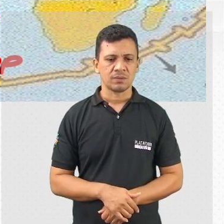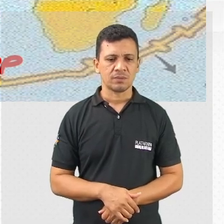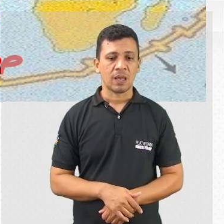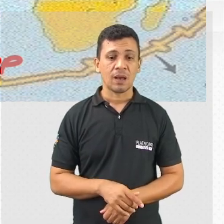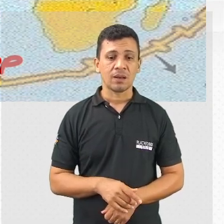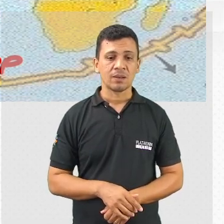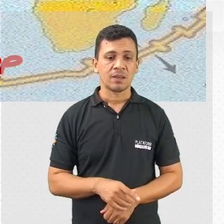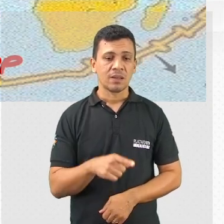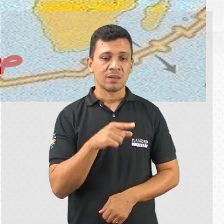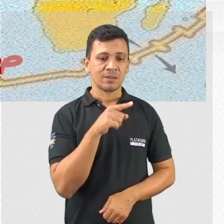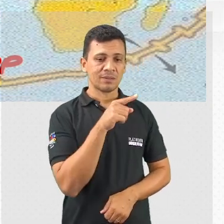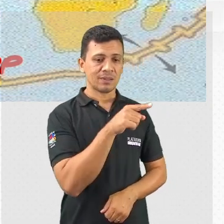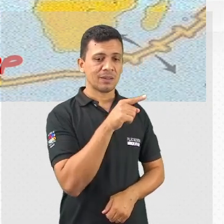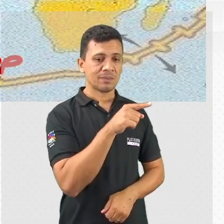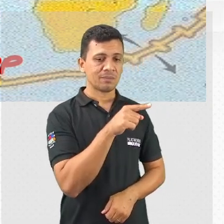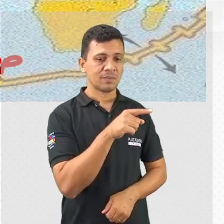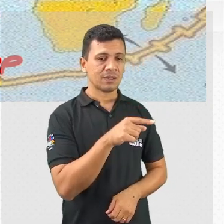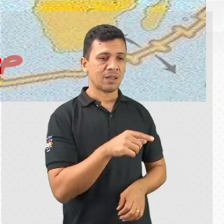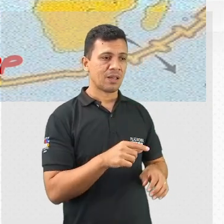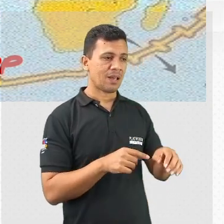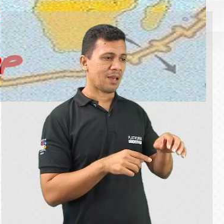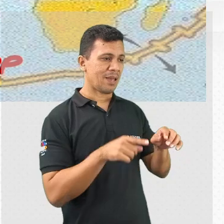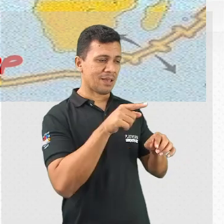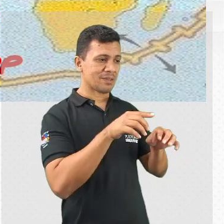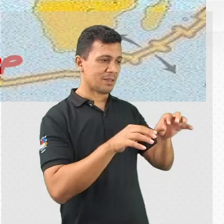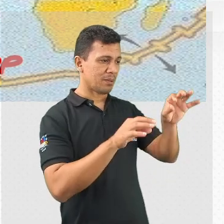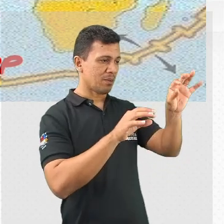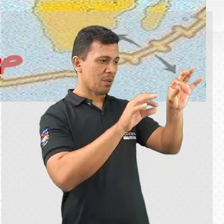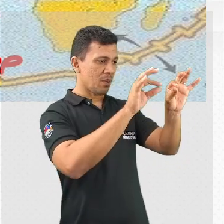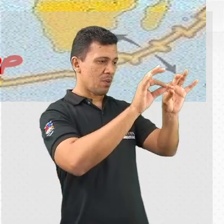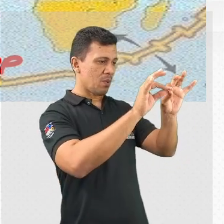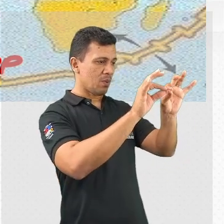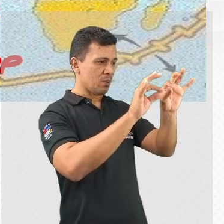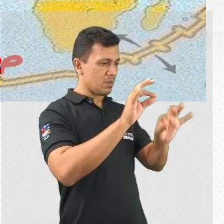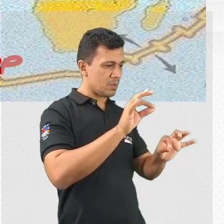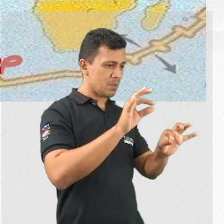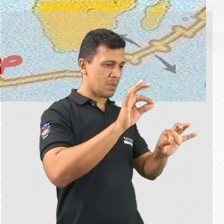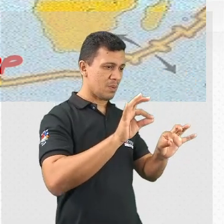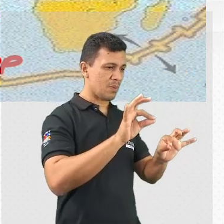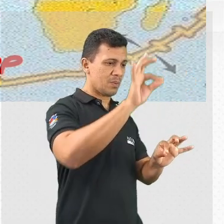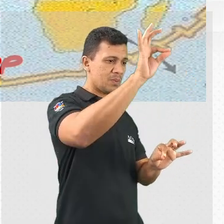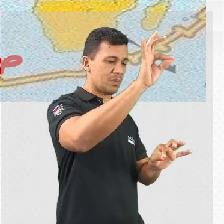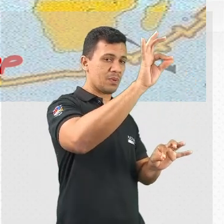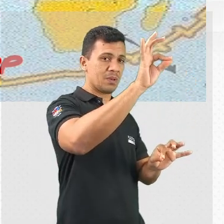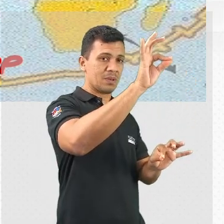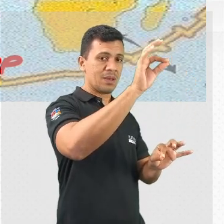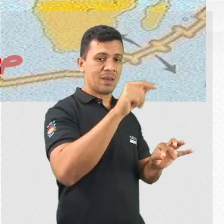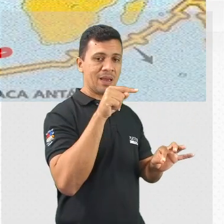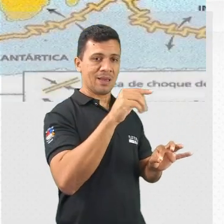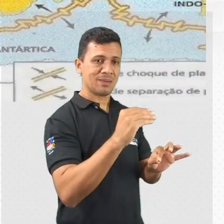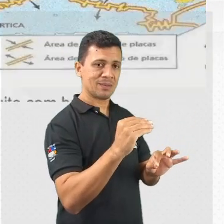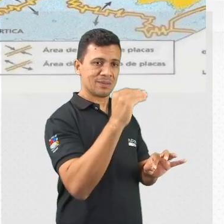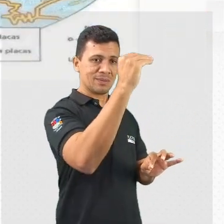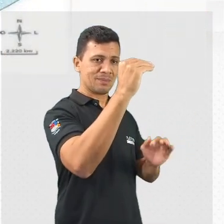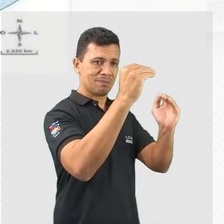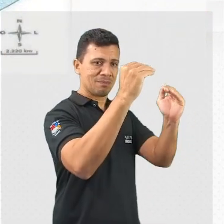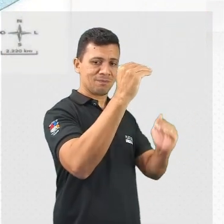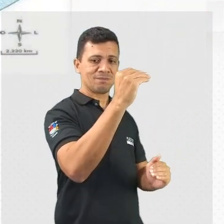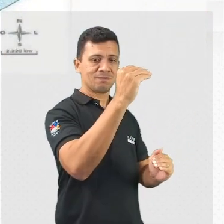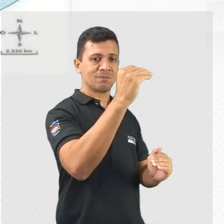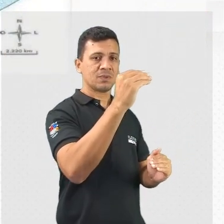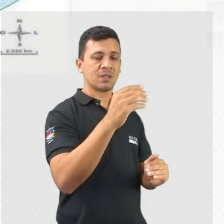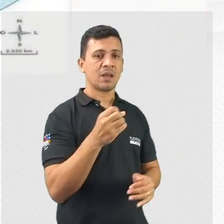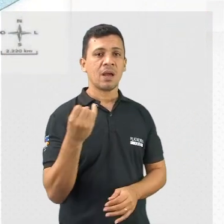exemplo, placas que descem e placas que sobem, que é um limite transformante ou conservativo. Importante frisar,